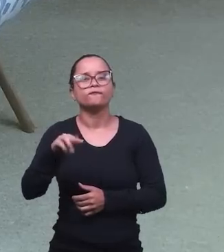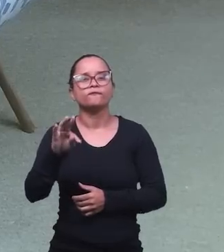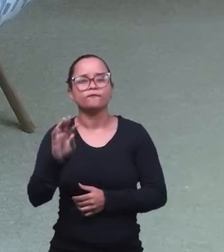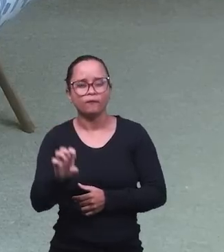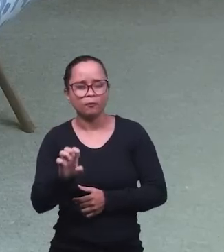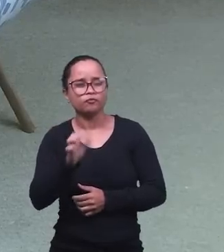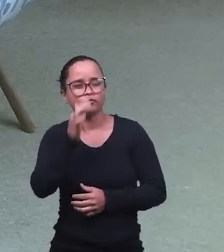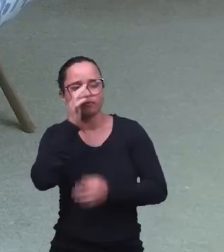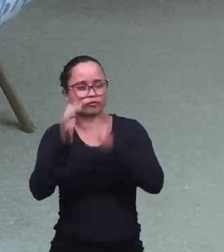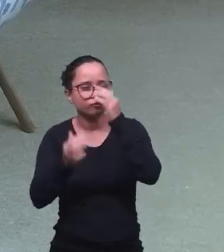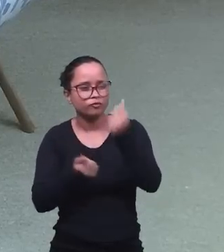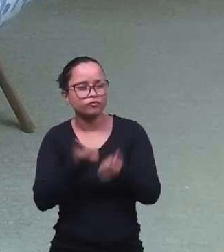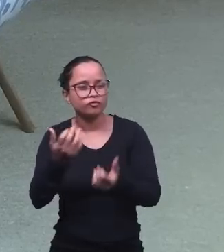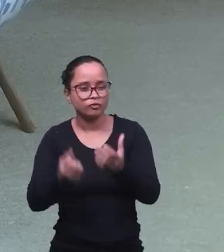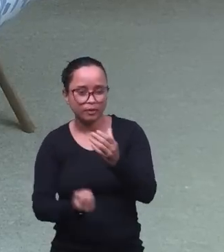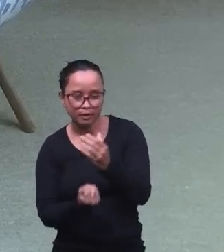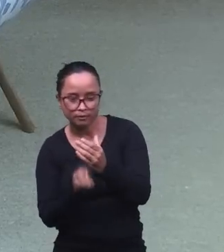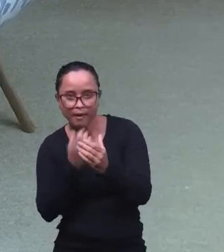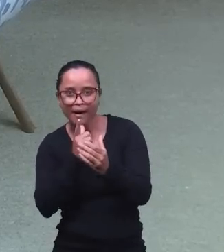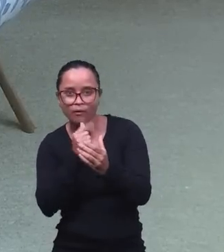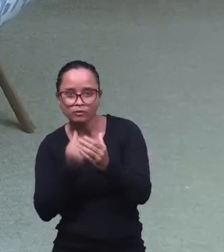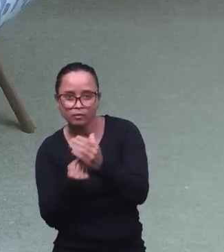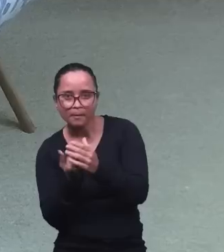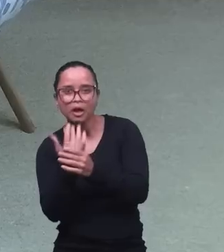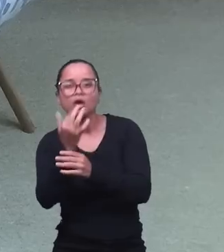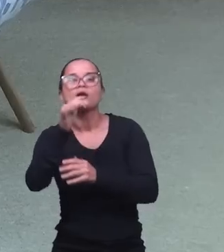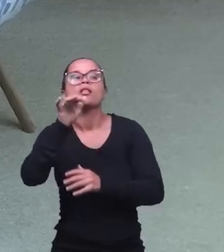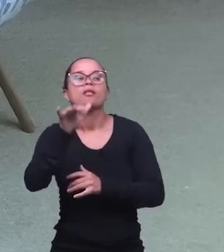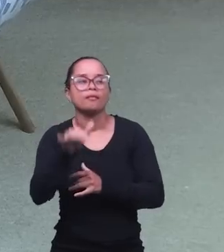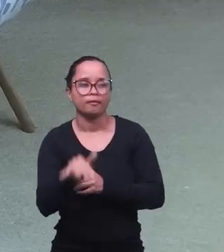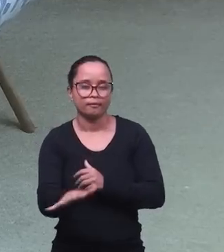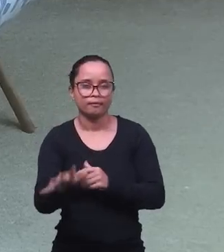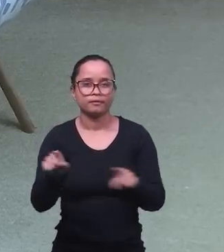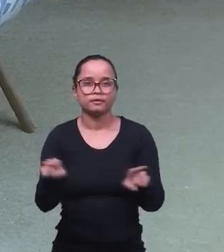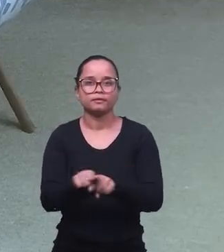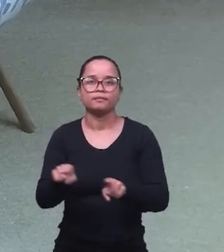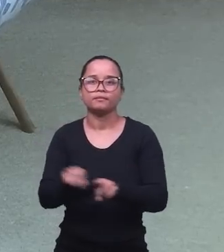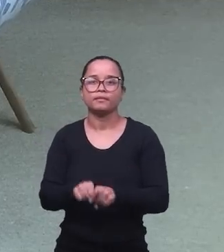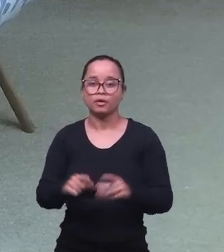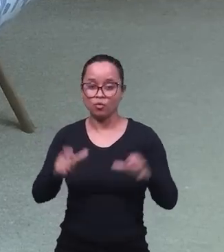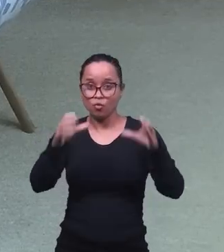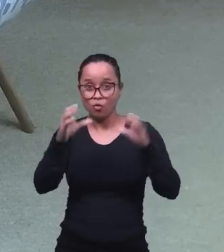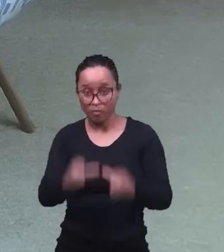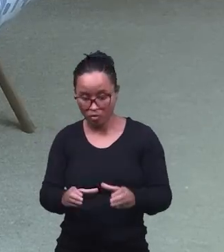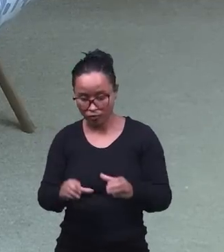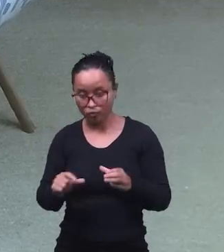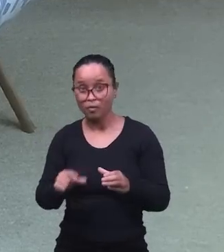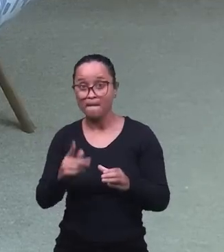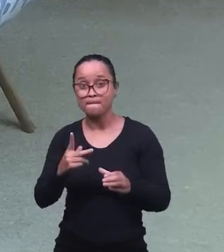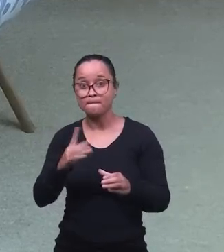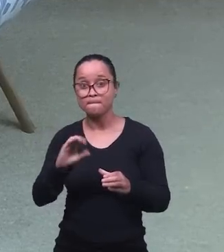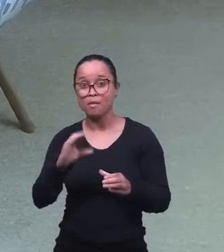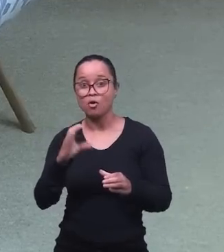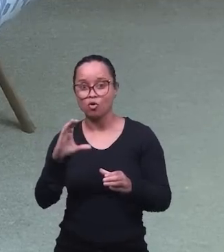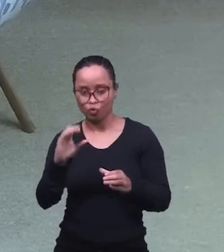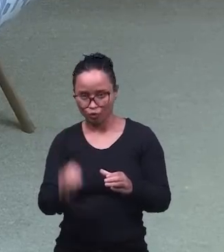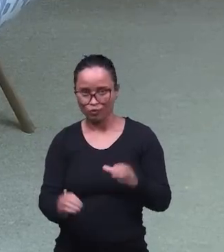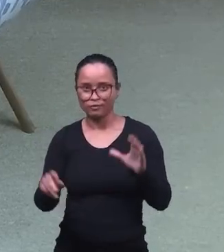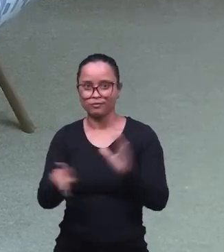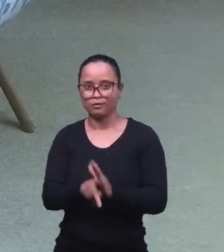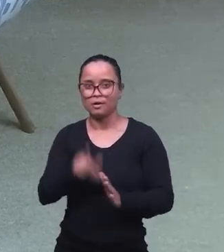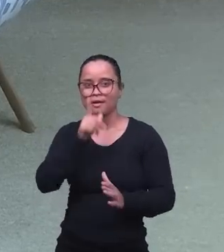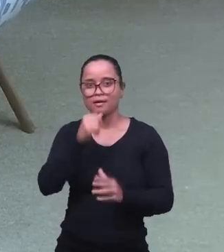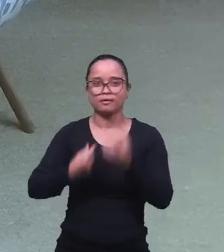és a fonte do jardim, né? O poço das águas vivas, que correm do Líbano. É interessante que esse olhar